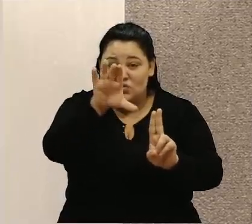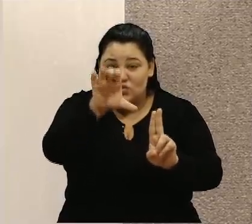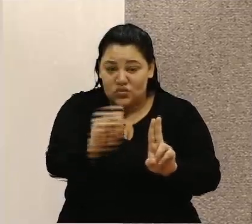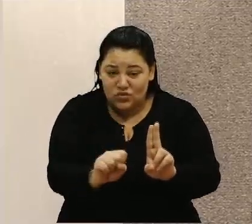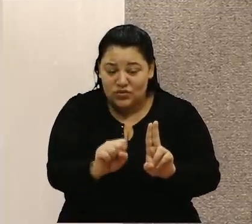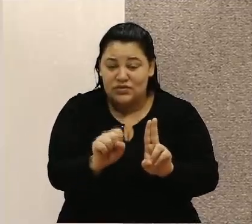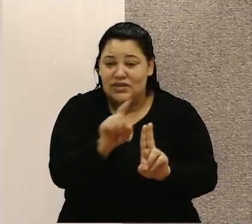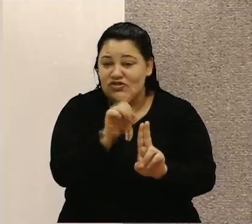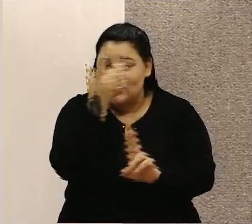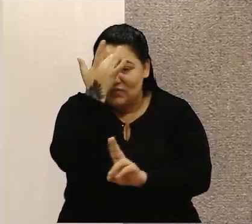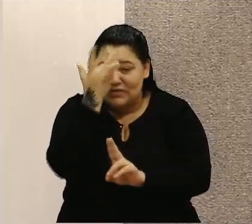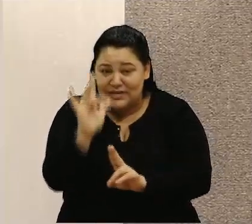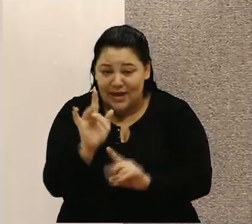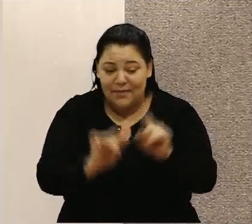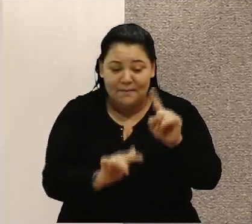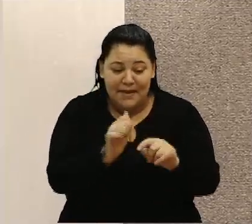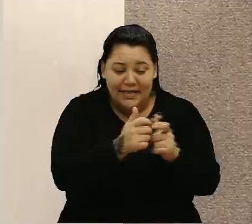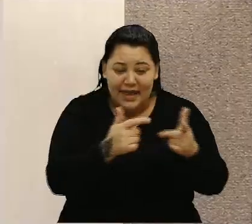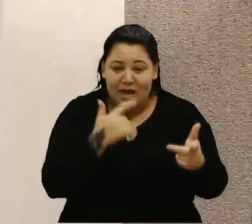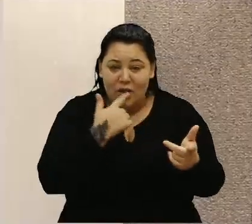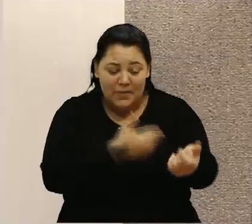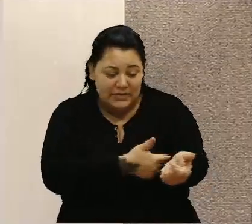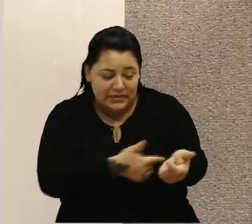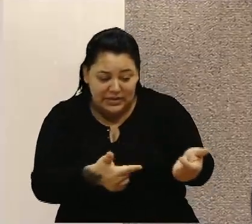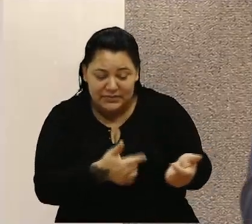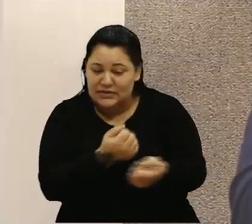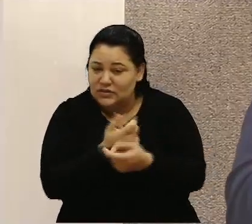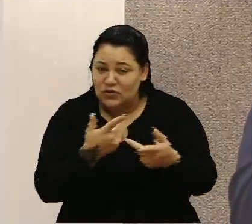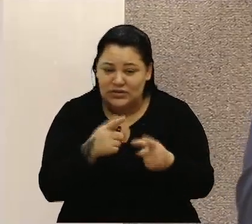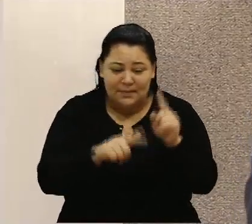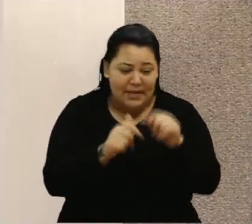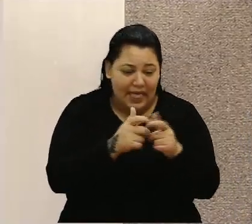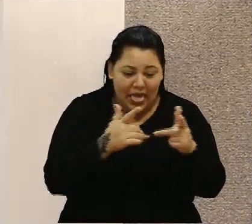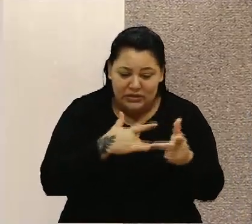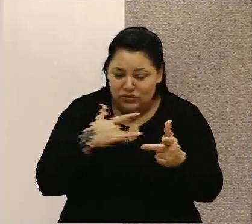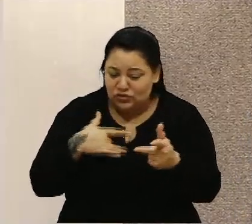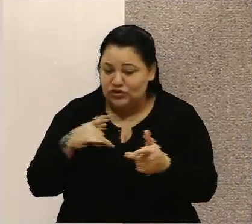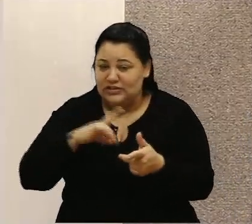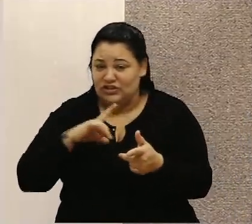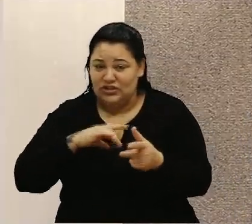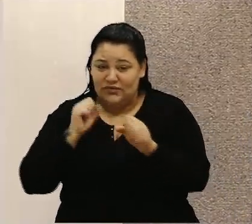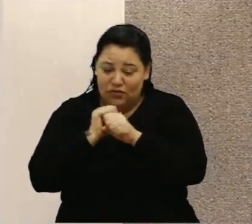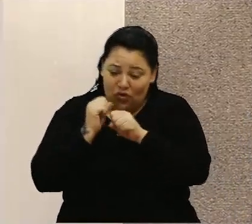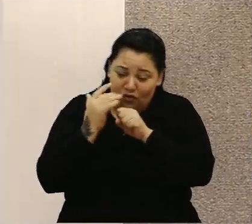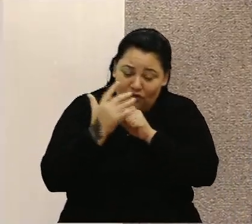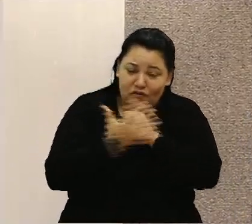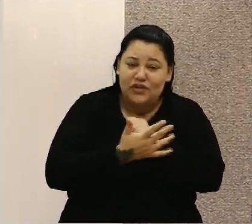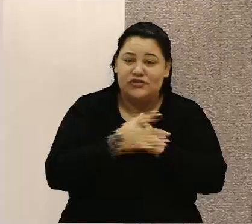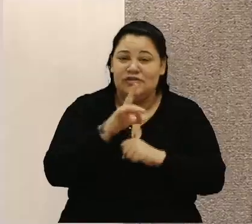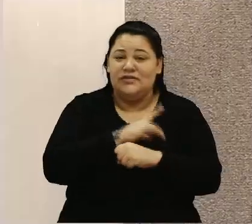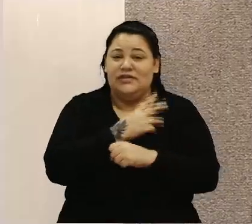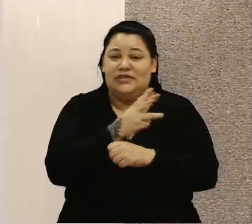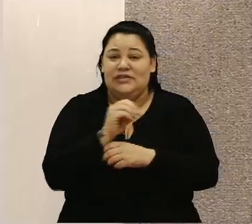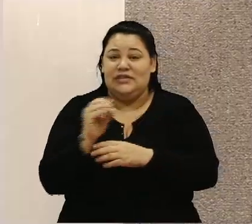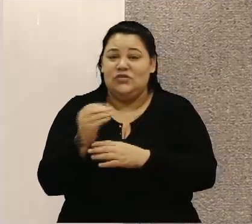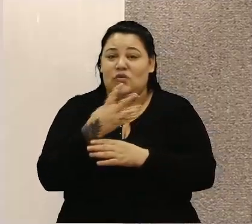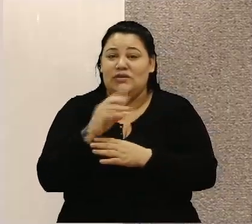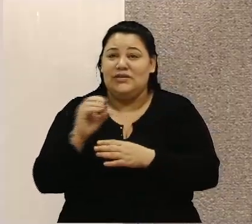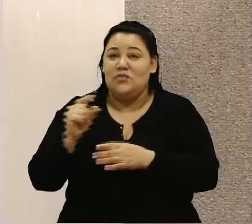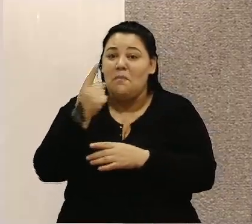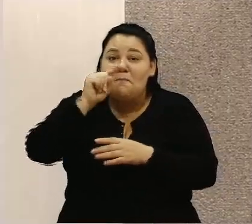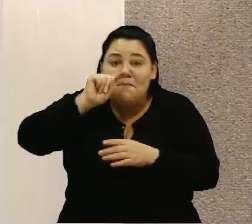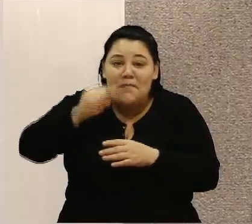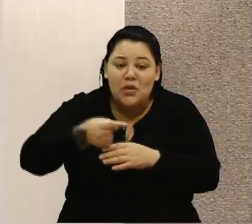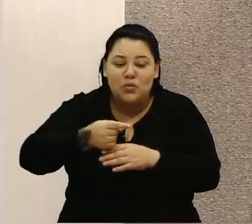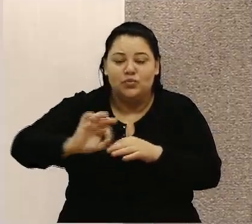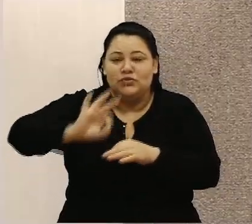insumos, exames de equipamentos da saúde. Passamos por uma pandemia que jogou 300, 400, 1000% alguns